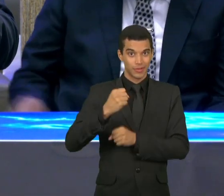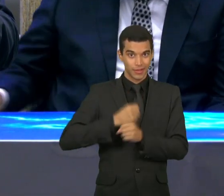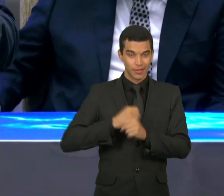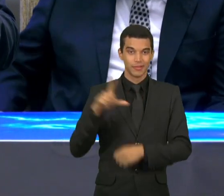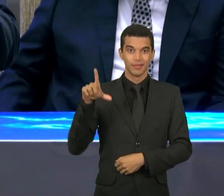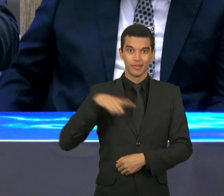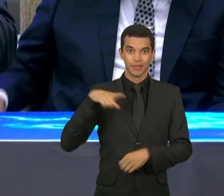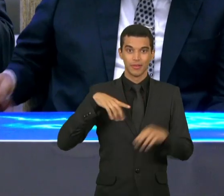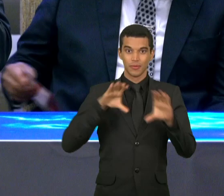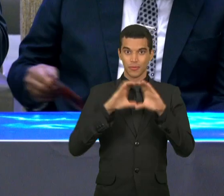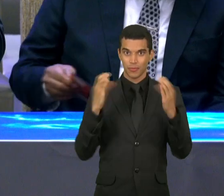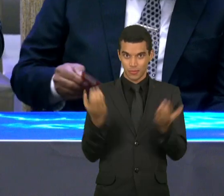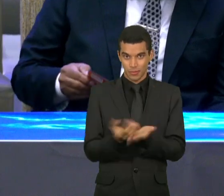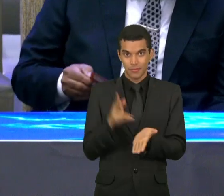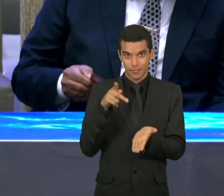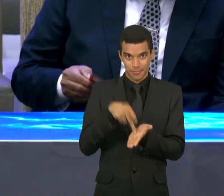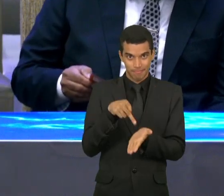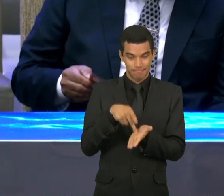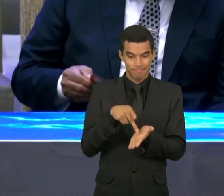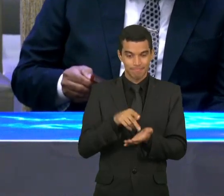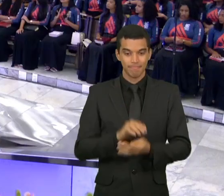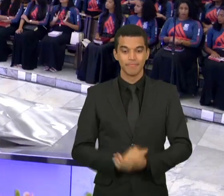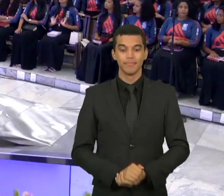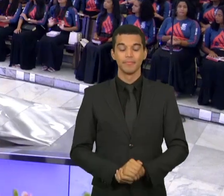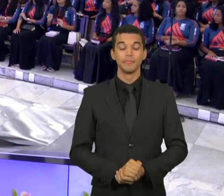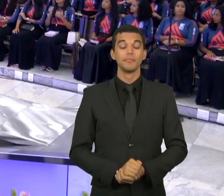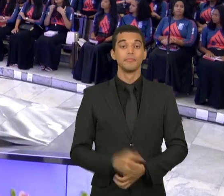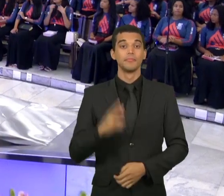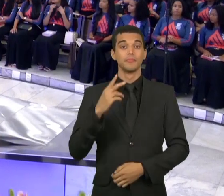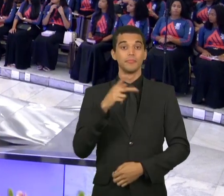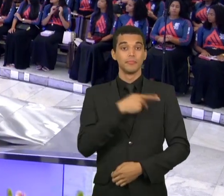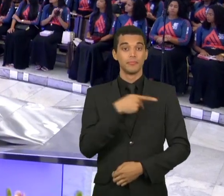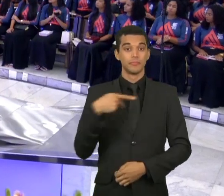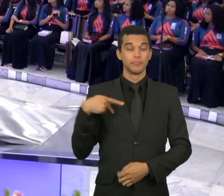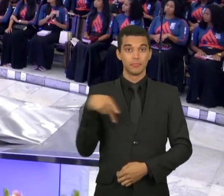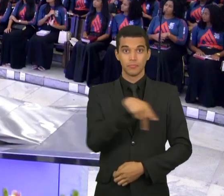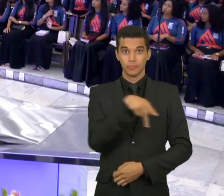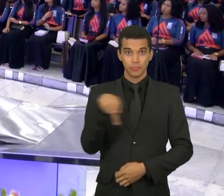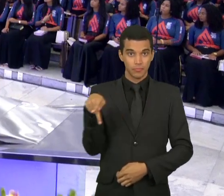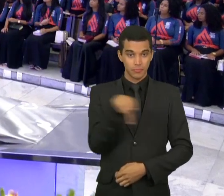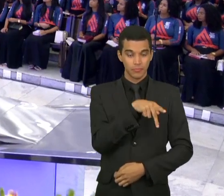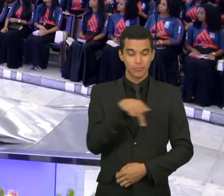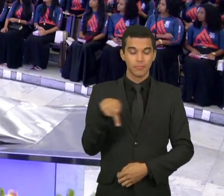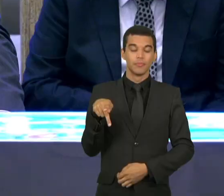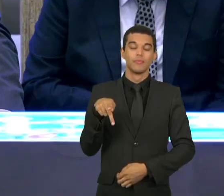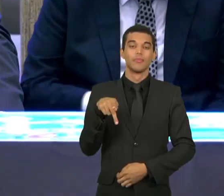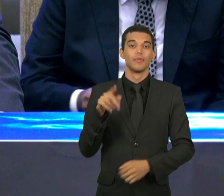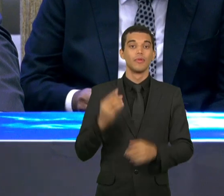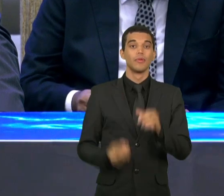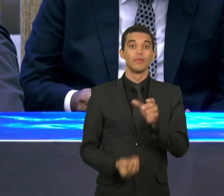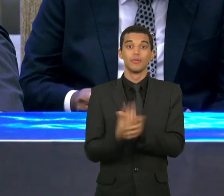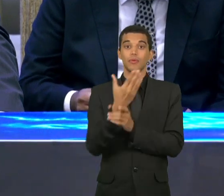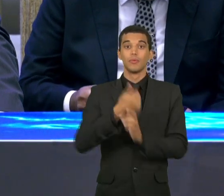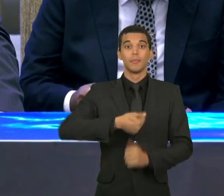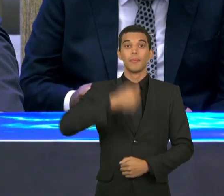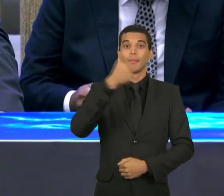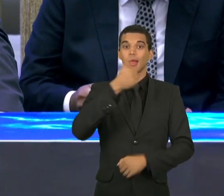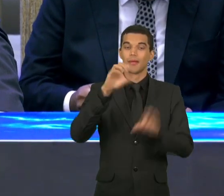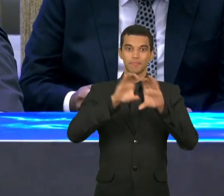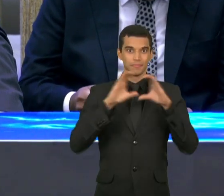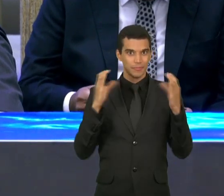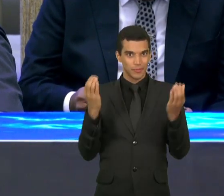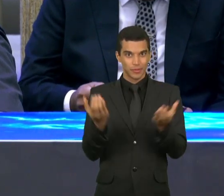verdade? Quando o nosso pastor presidente, ele realizou o primeiro